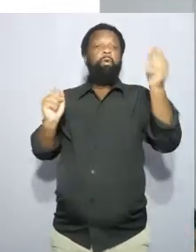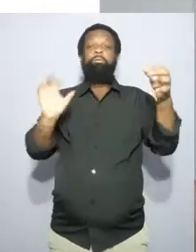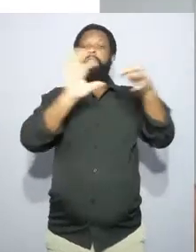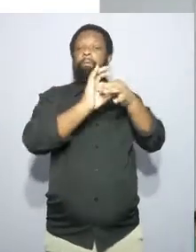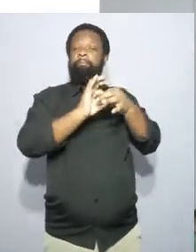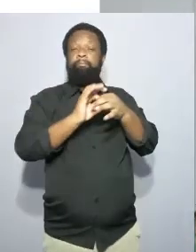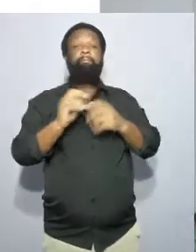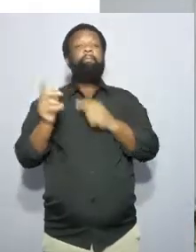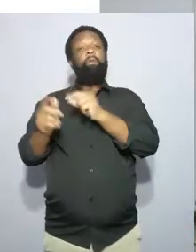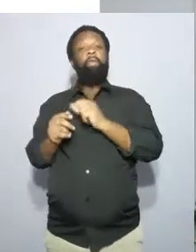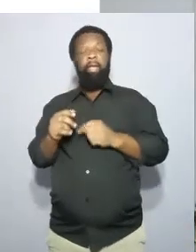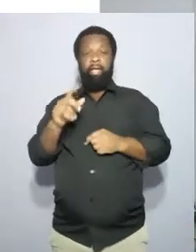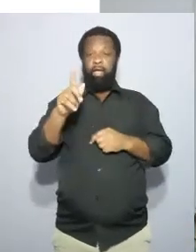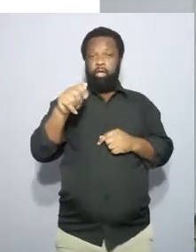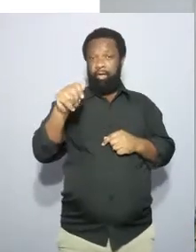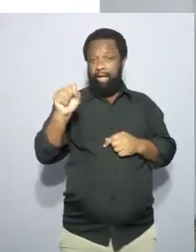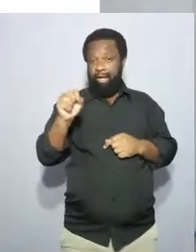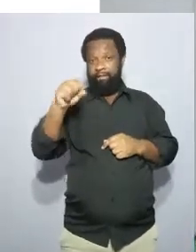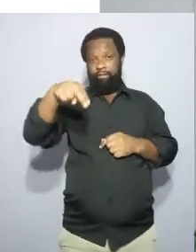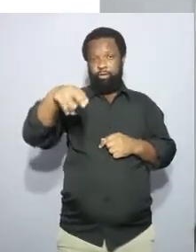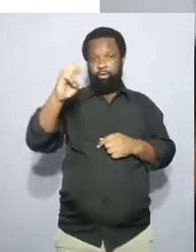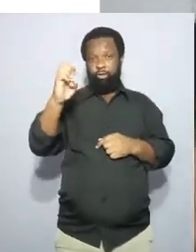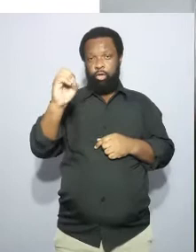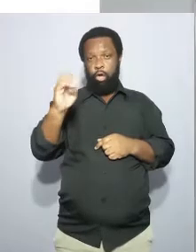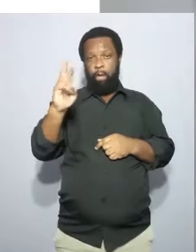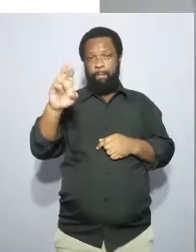gases nobres têm energia de higienização muito alta.